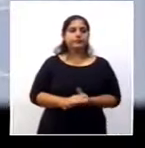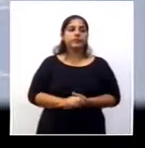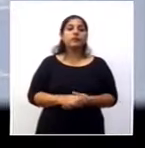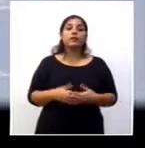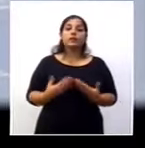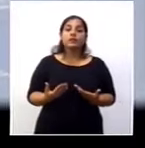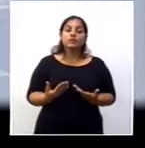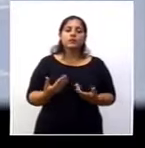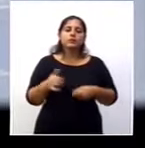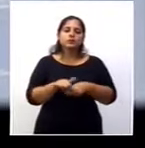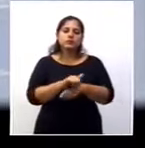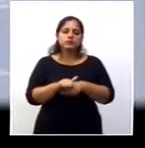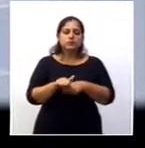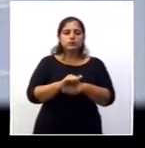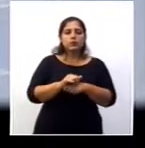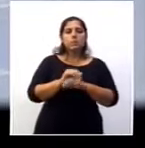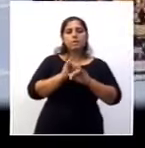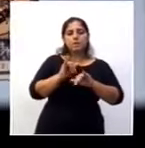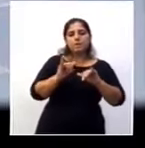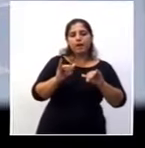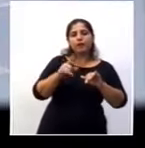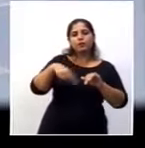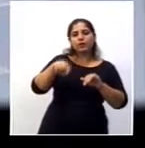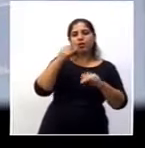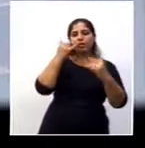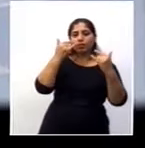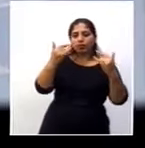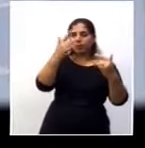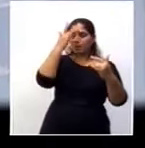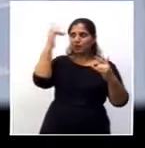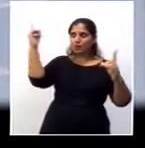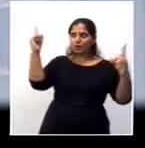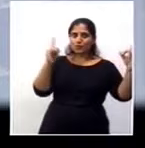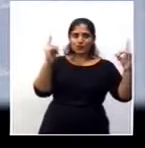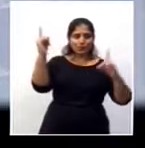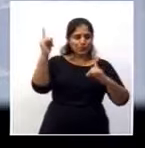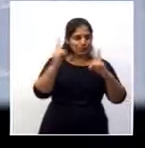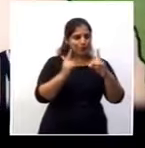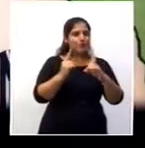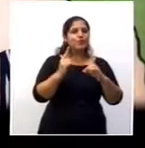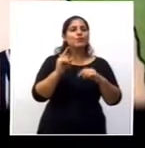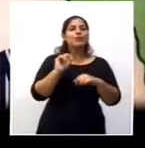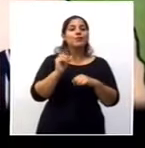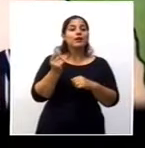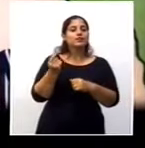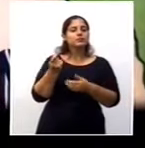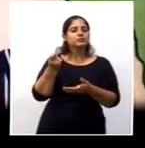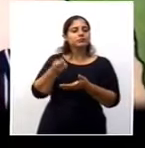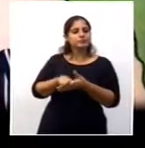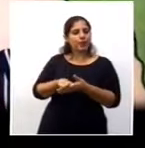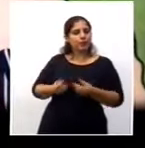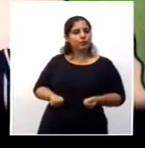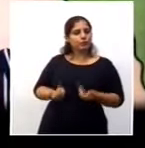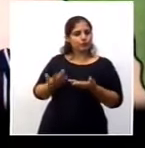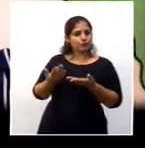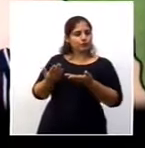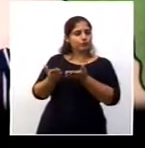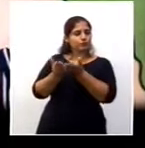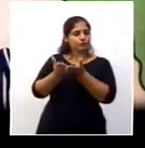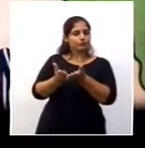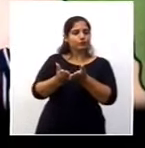Uma estratégia de propaganda é montada para trazer os estrangeiros e parte dos custos da viagem é bancada pelo